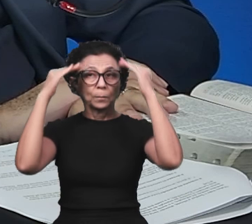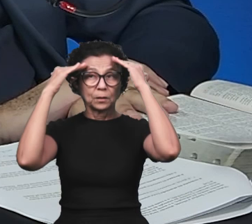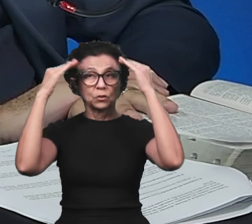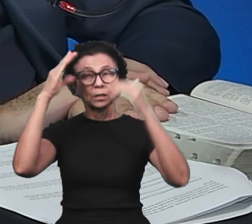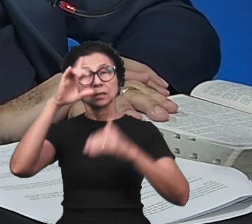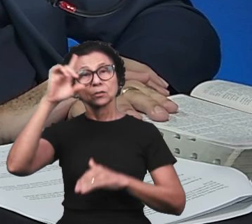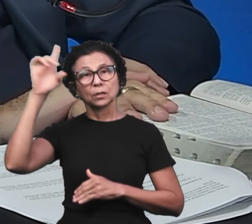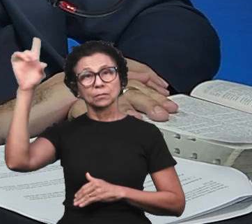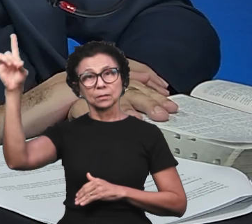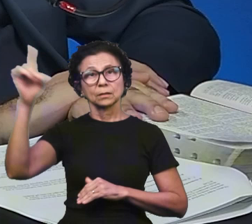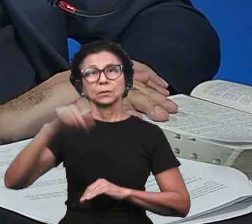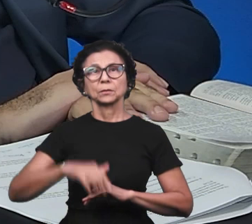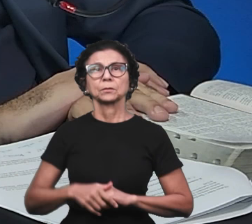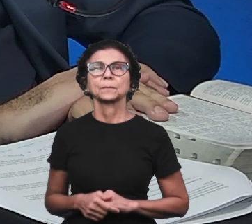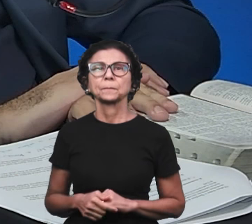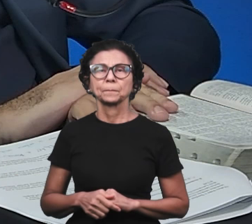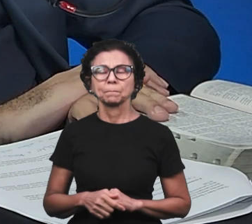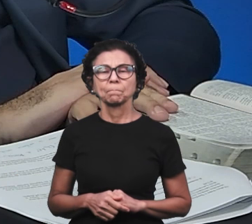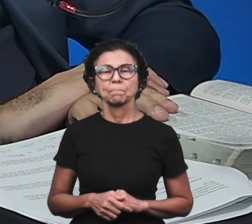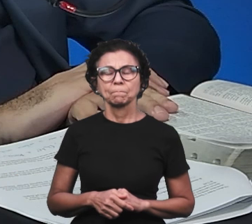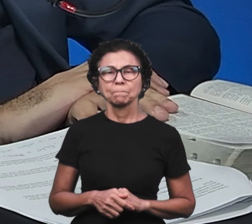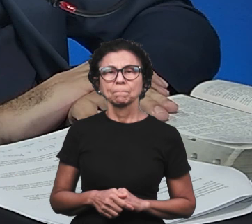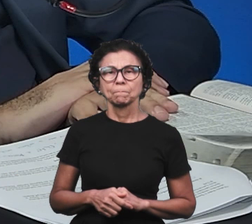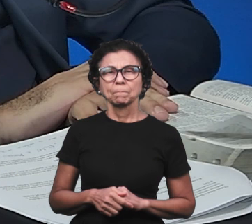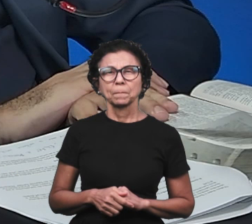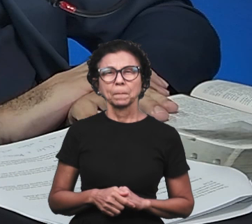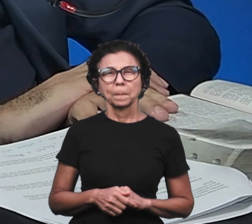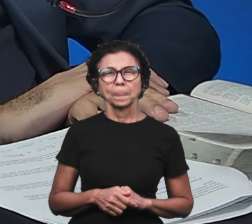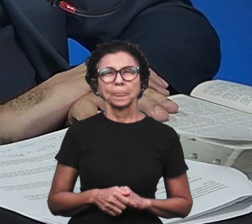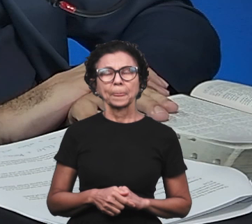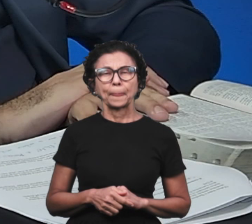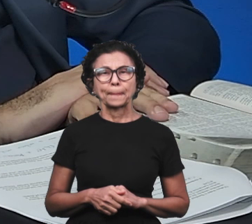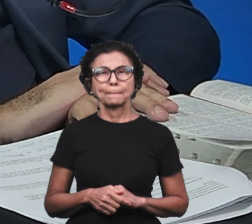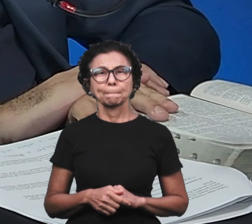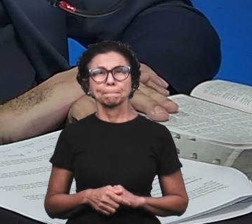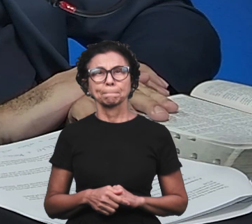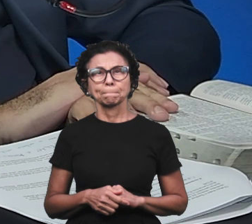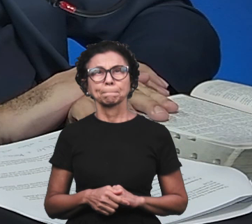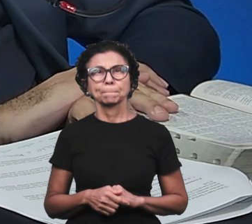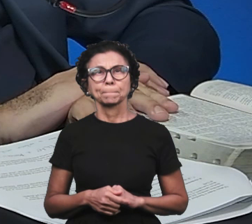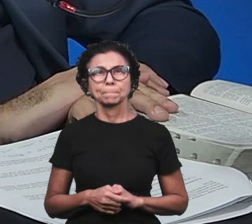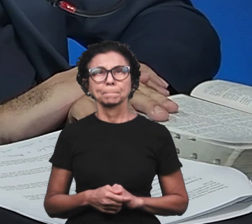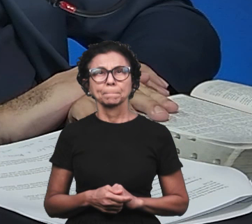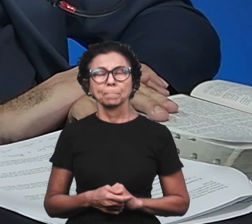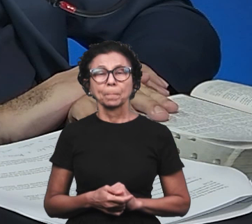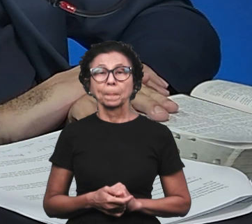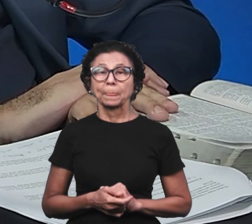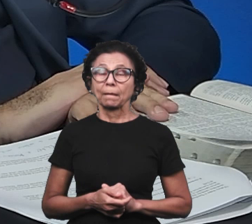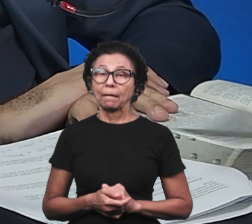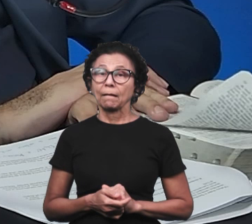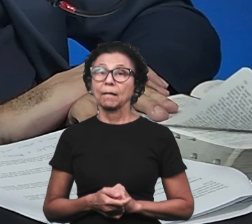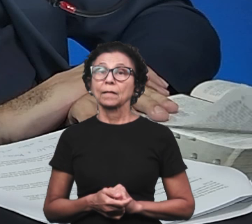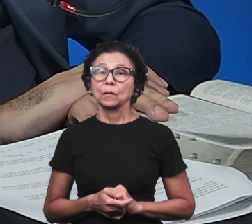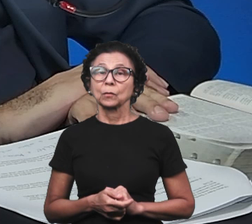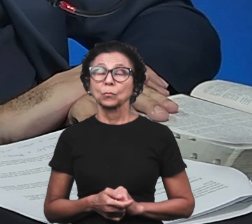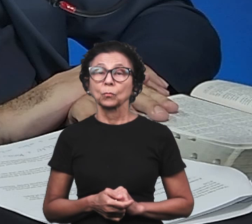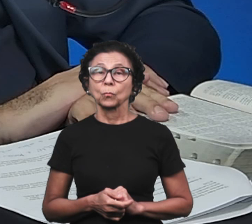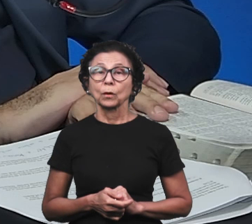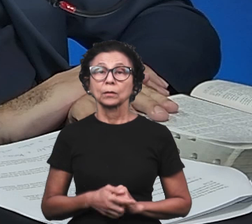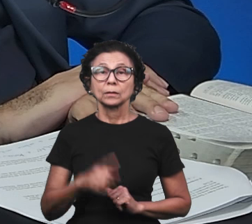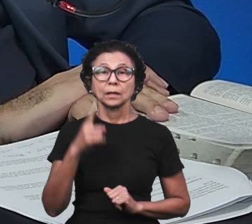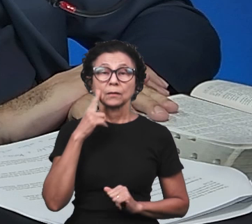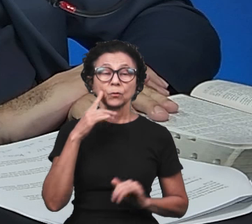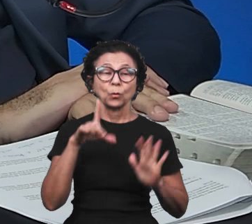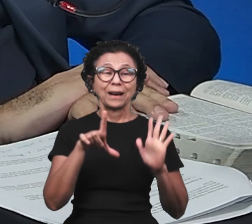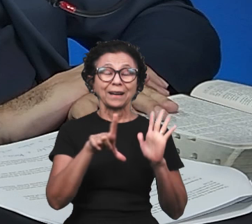desde pequeno, quando ele viu aquela lei do faraó para matar os meninos, ele